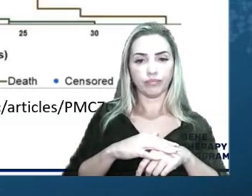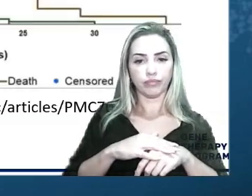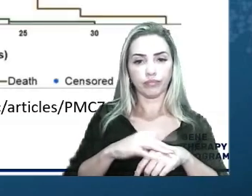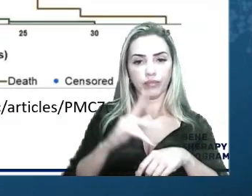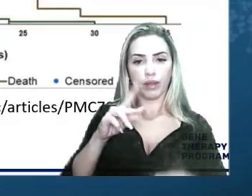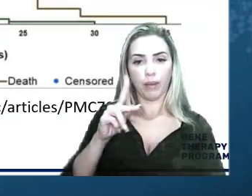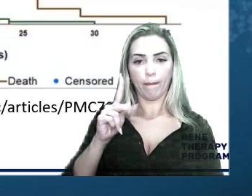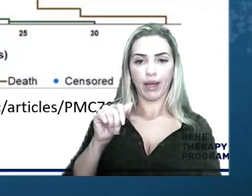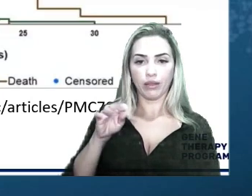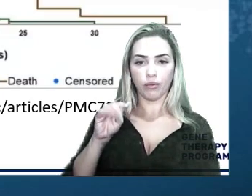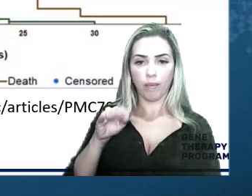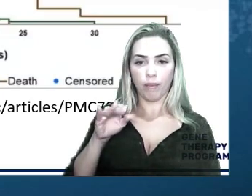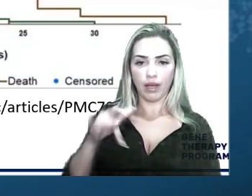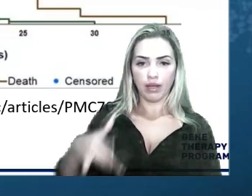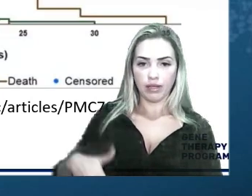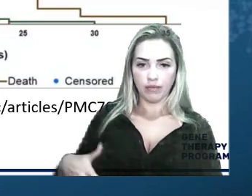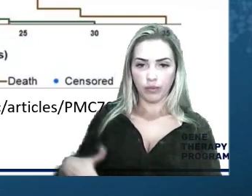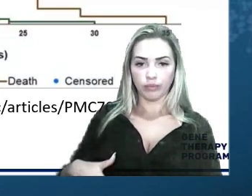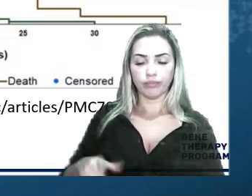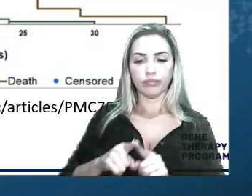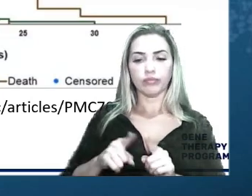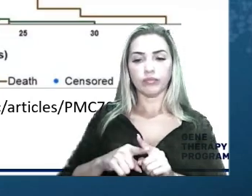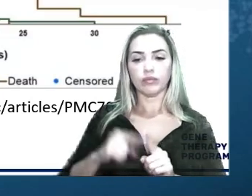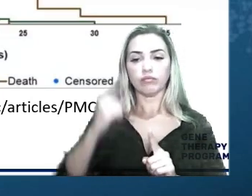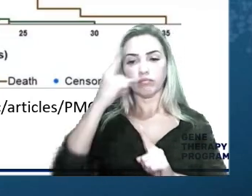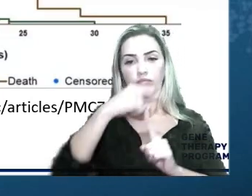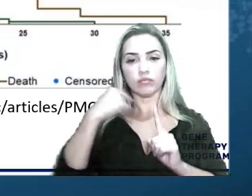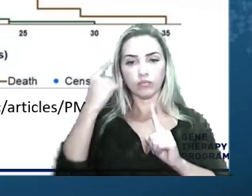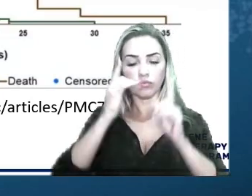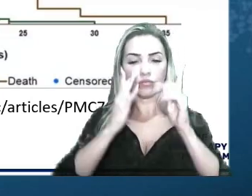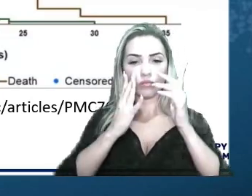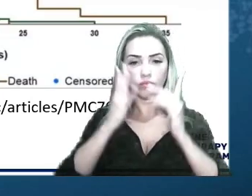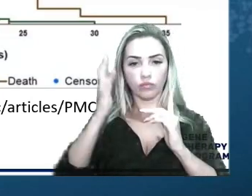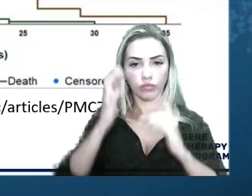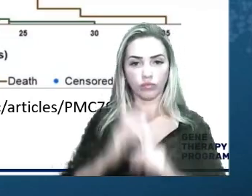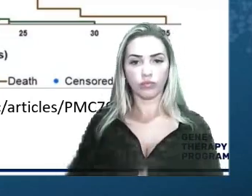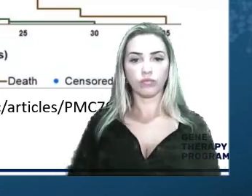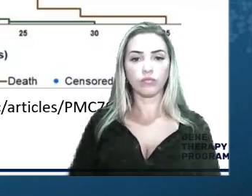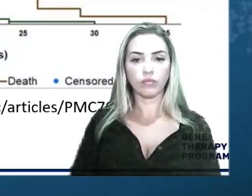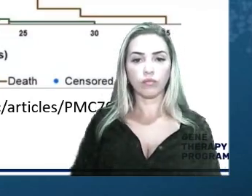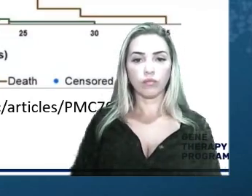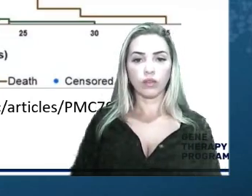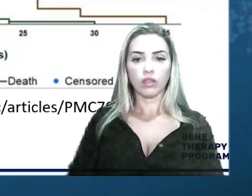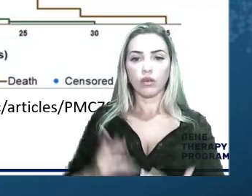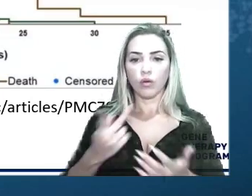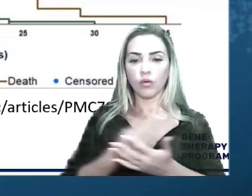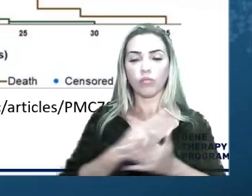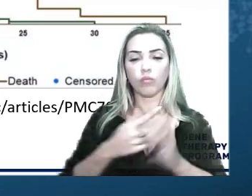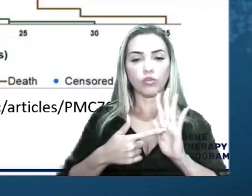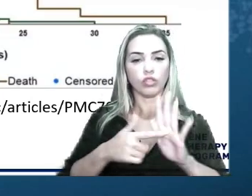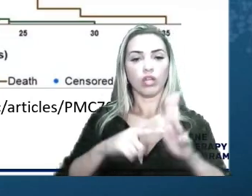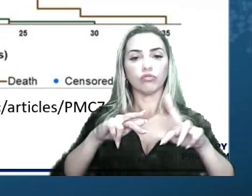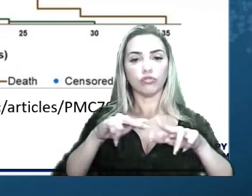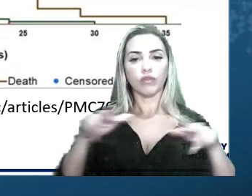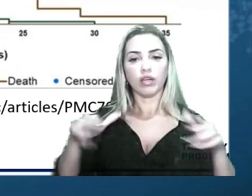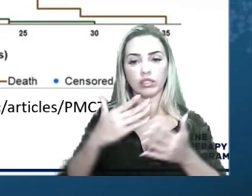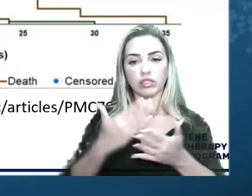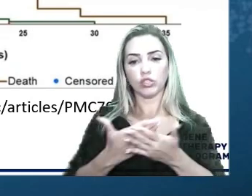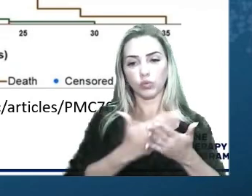hepatomegalopatia e recursos faciais. E isso foi mostrado em muitos estudos